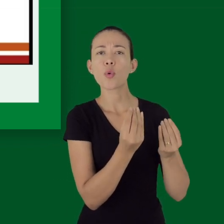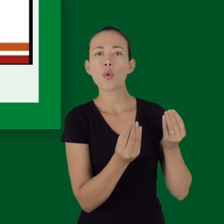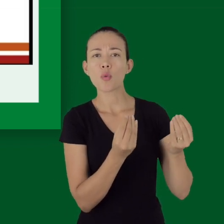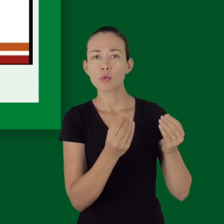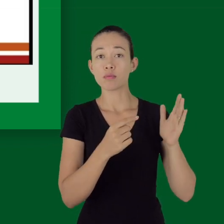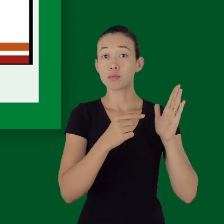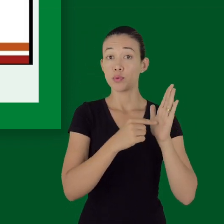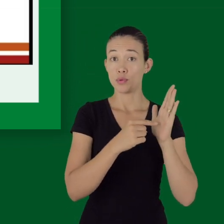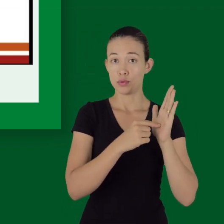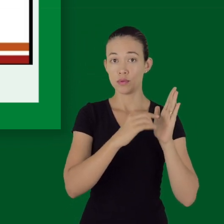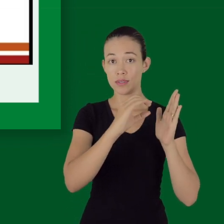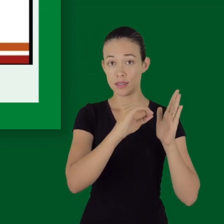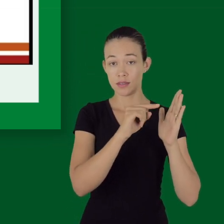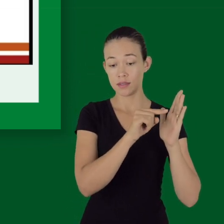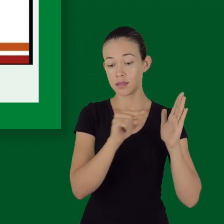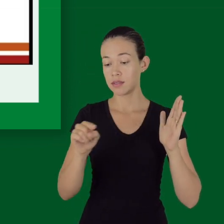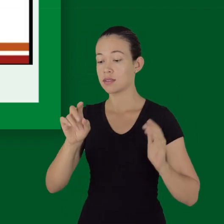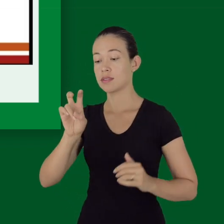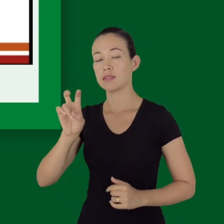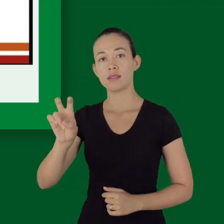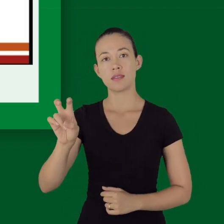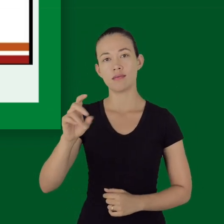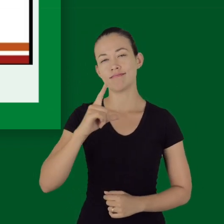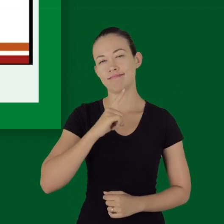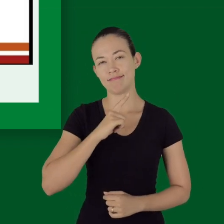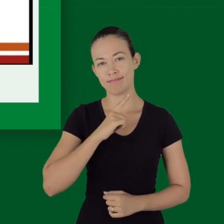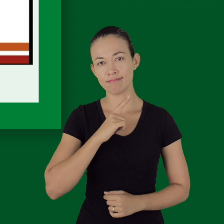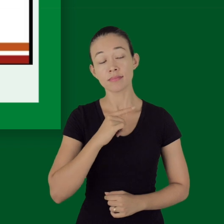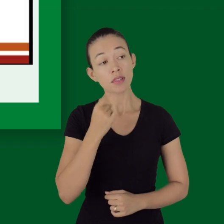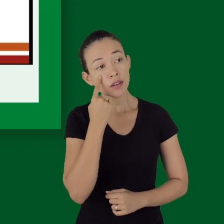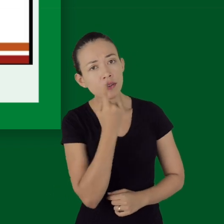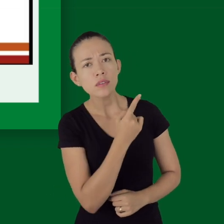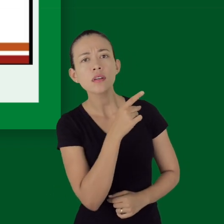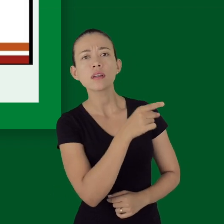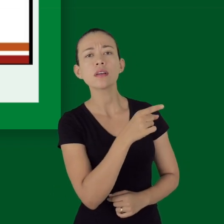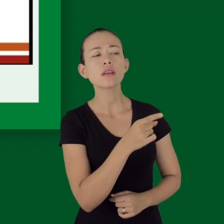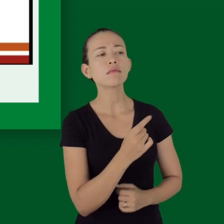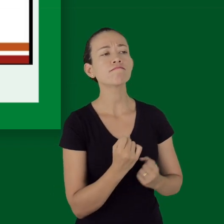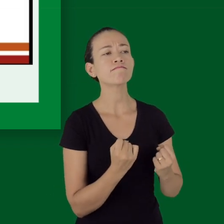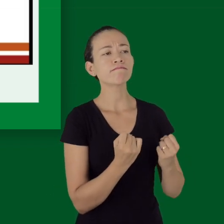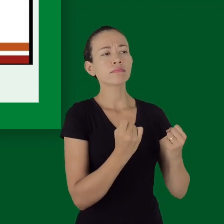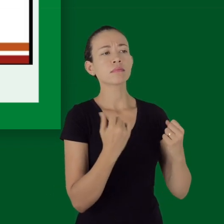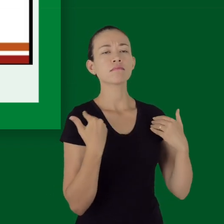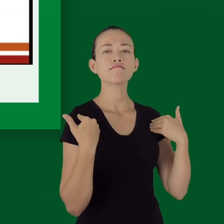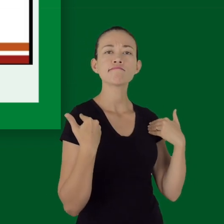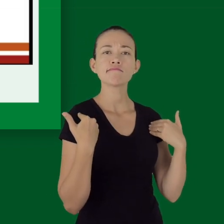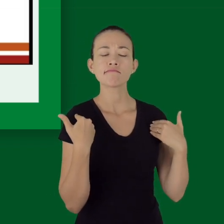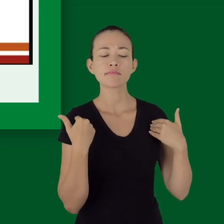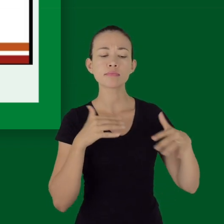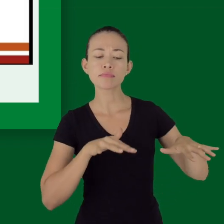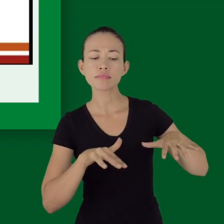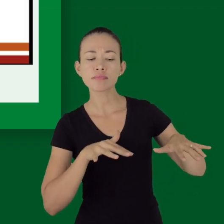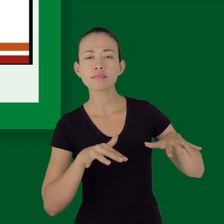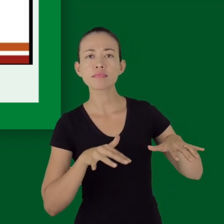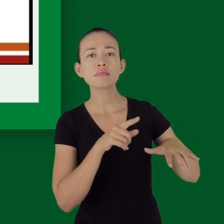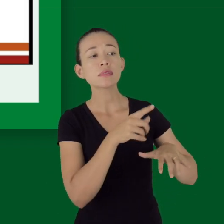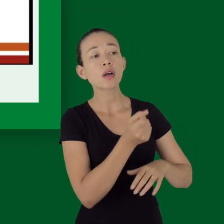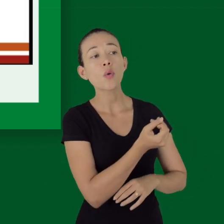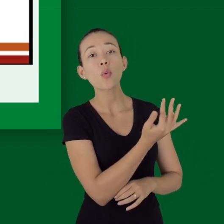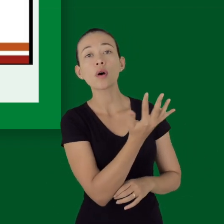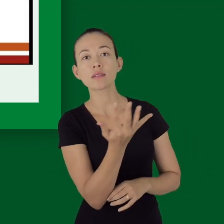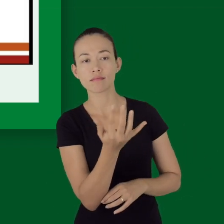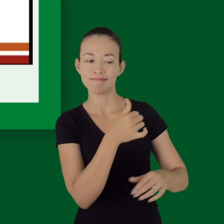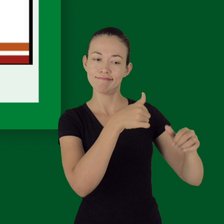motora, como que eu vou avaliar força motora? Isso aí a gente faz lá na avaliação secundária, num processo,